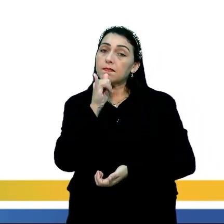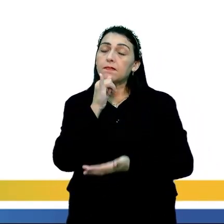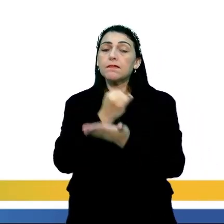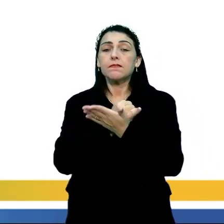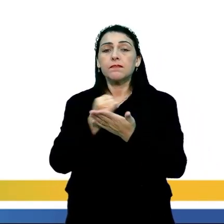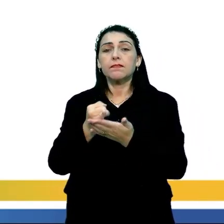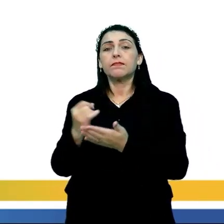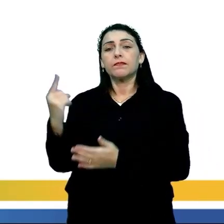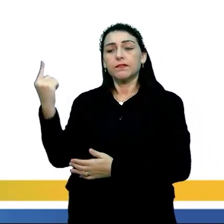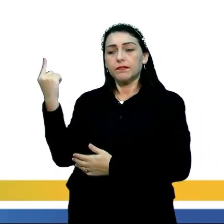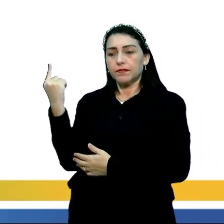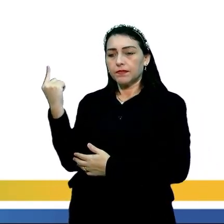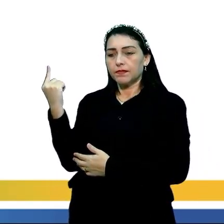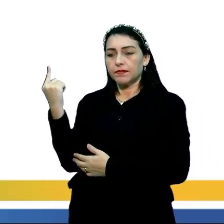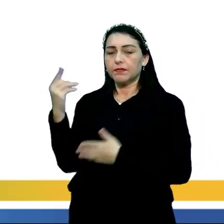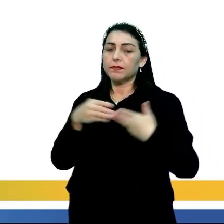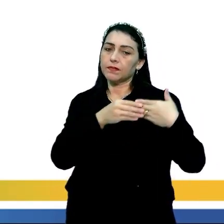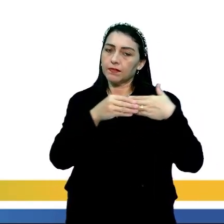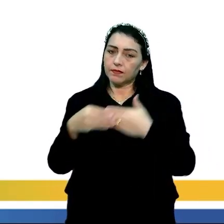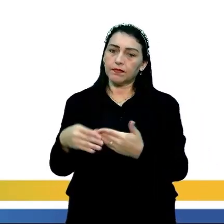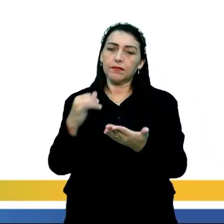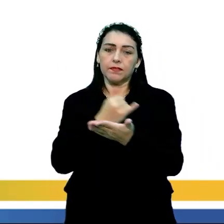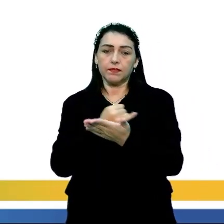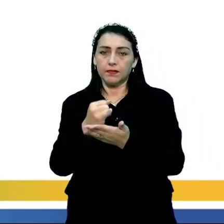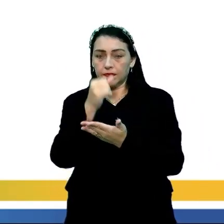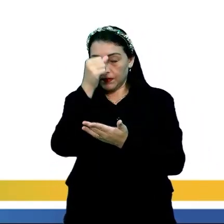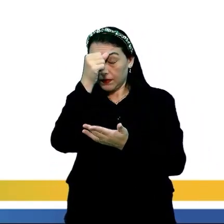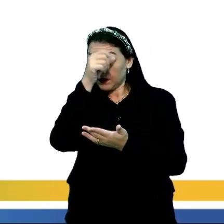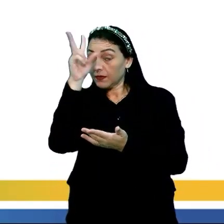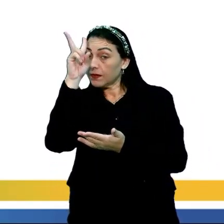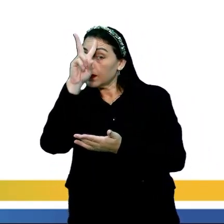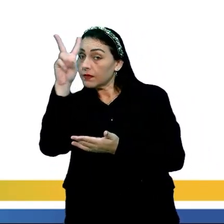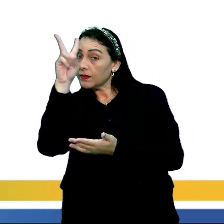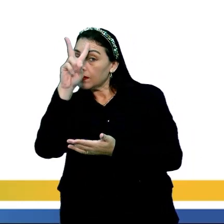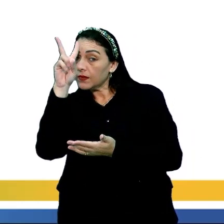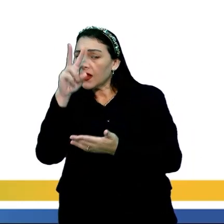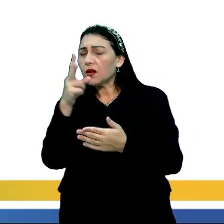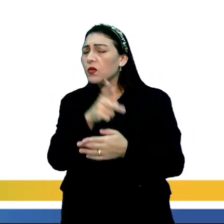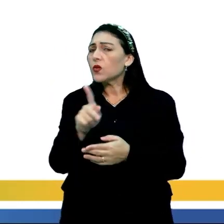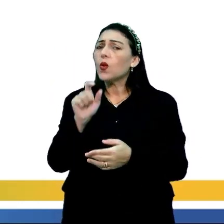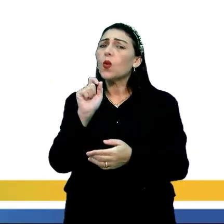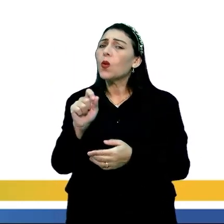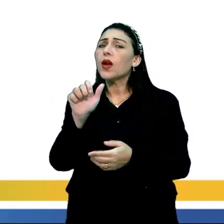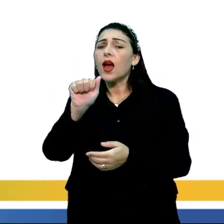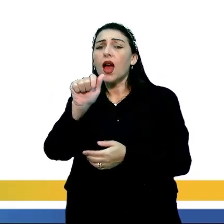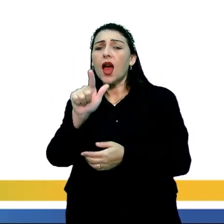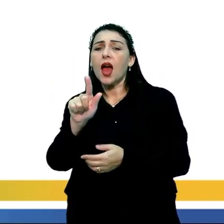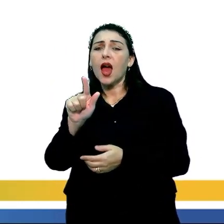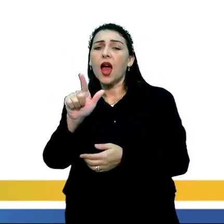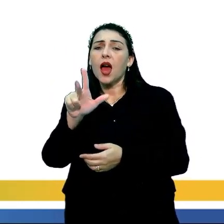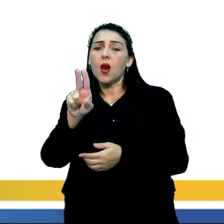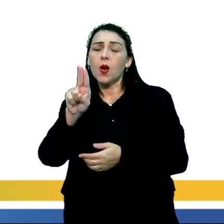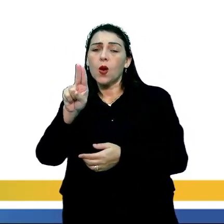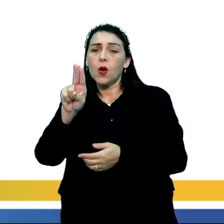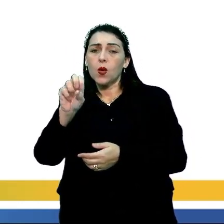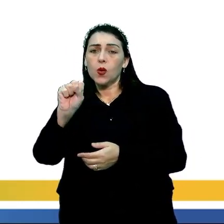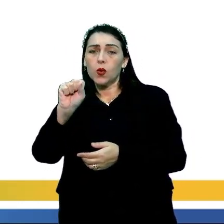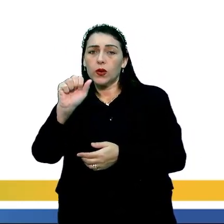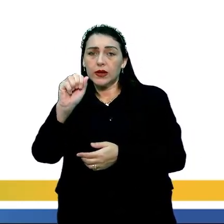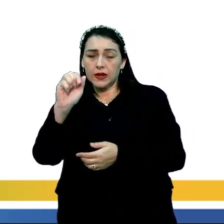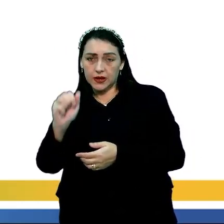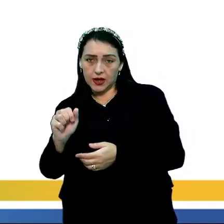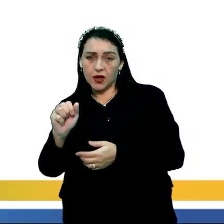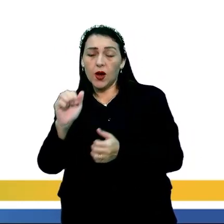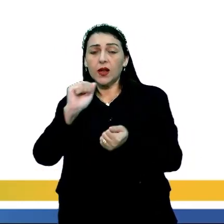Exemplos de introdução. Aí eu trouxe aqui uma introdução a partir de alusões históricas. Professor, o que é uma alusão histórica? É a associação